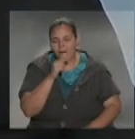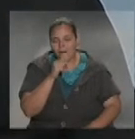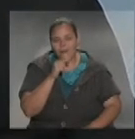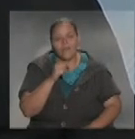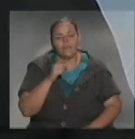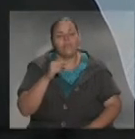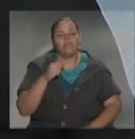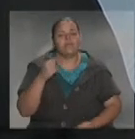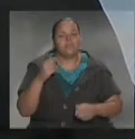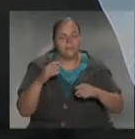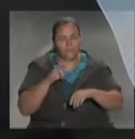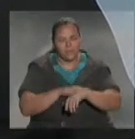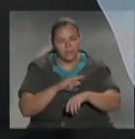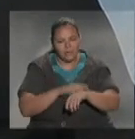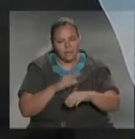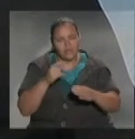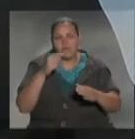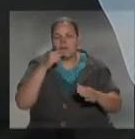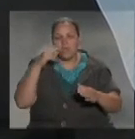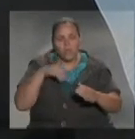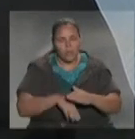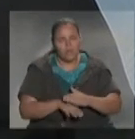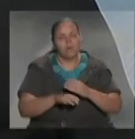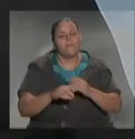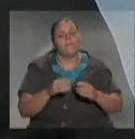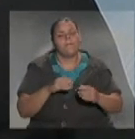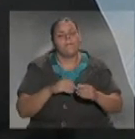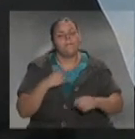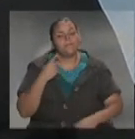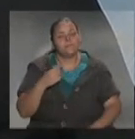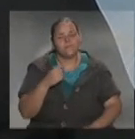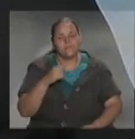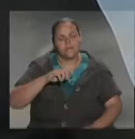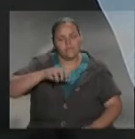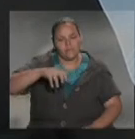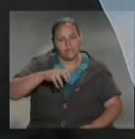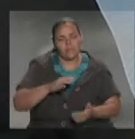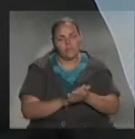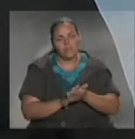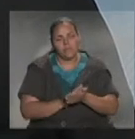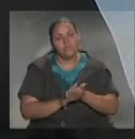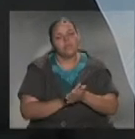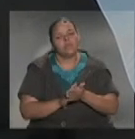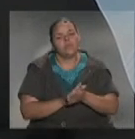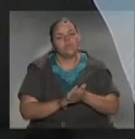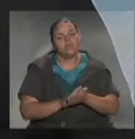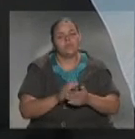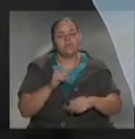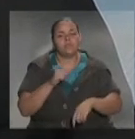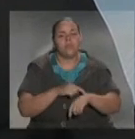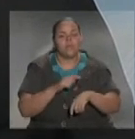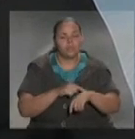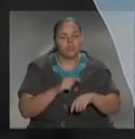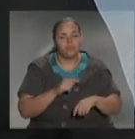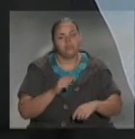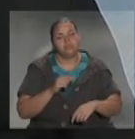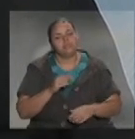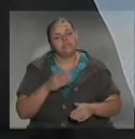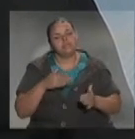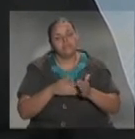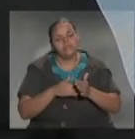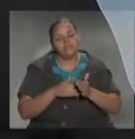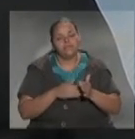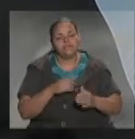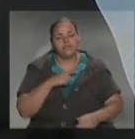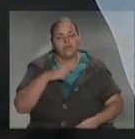de água nas descargas, temporizadores das torneiras, utilização de lâmpadas de